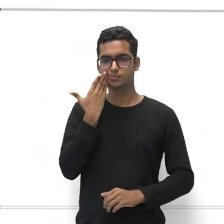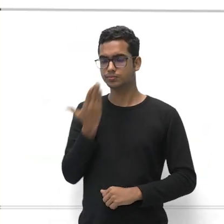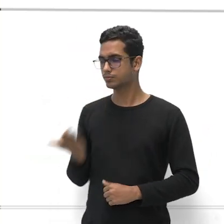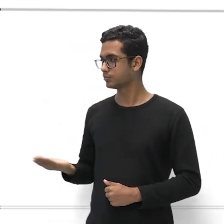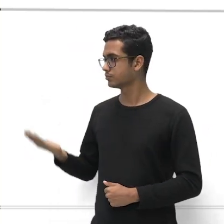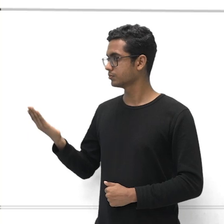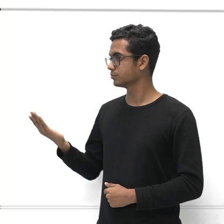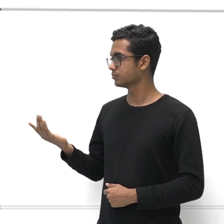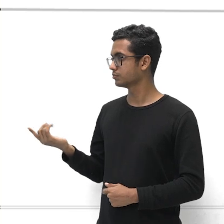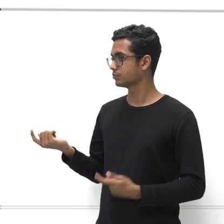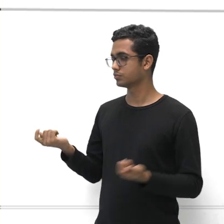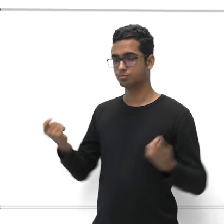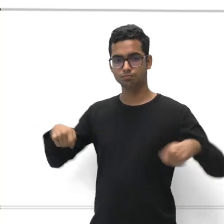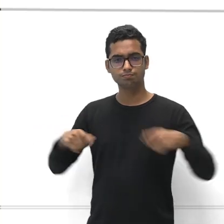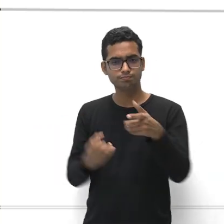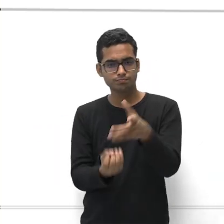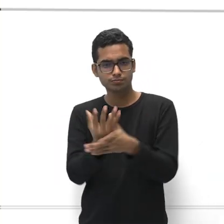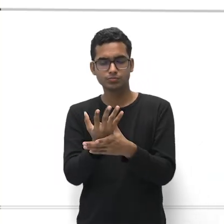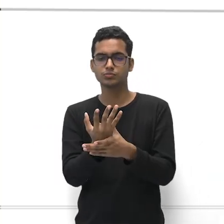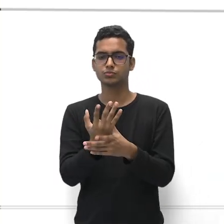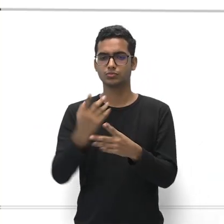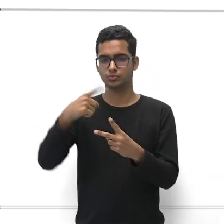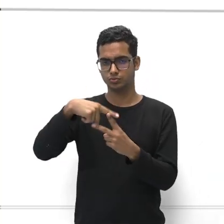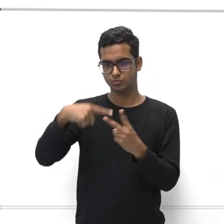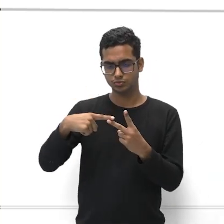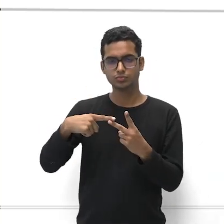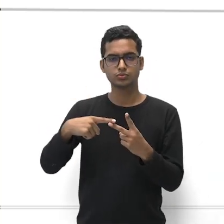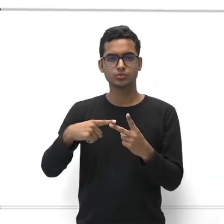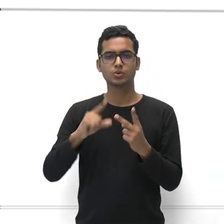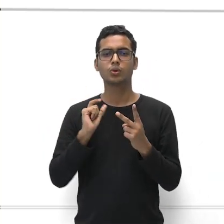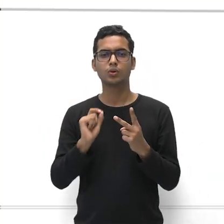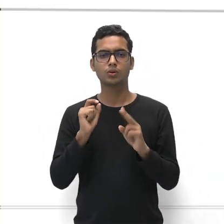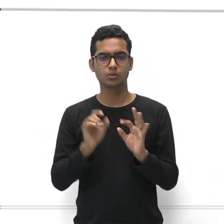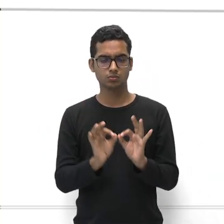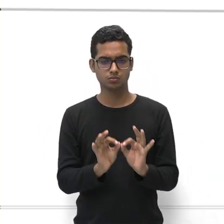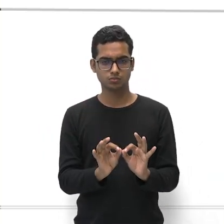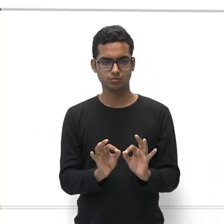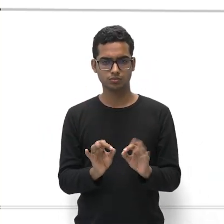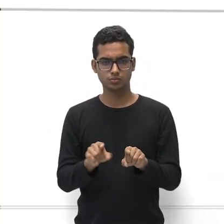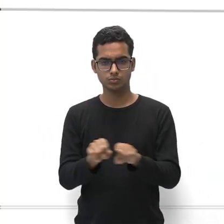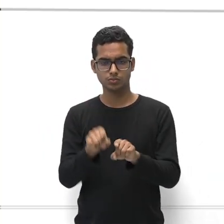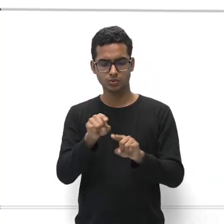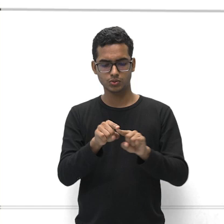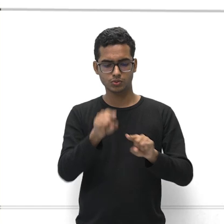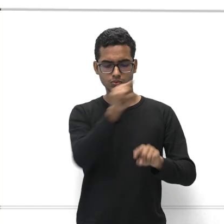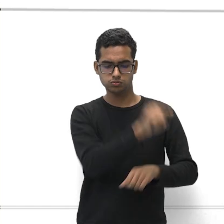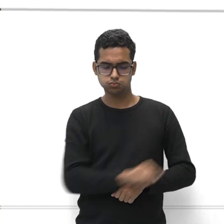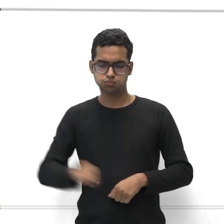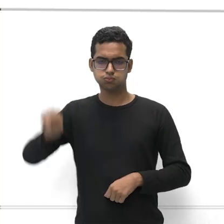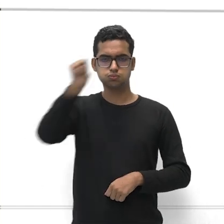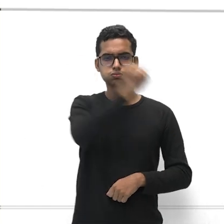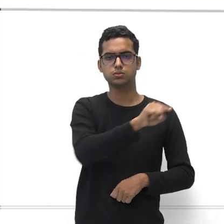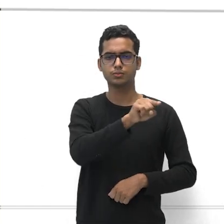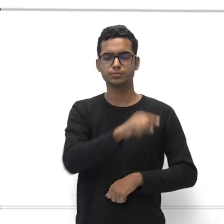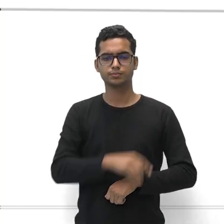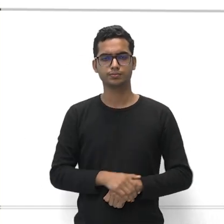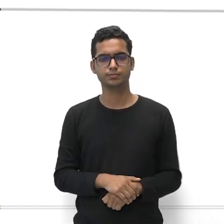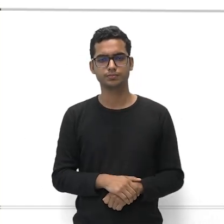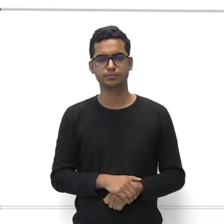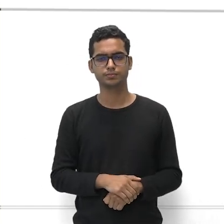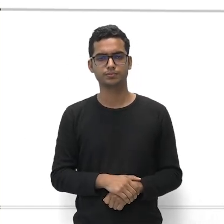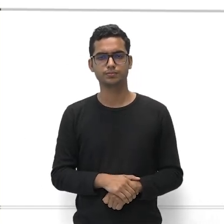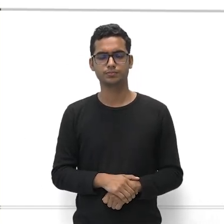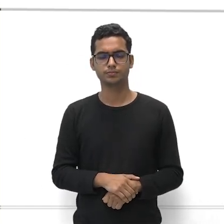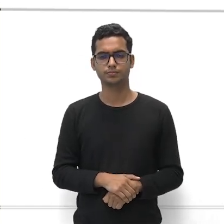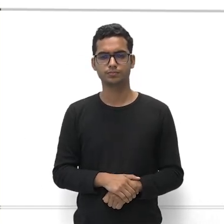podemos criar aqui duas circunferências, né, do tamanho que a gente desejar. Vamos multar aqui com centro e raio.